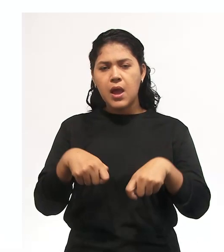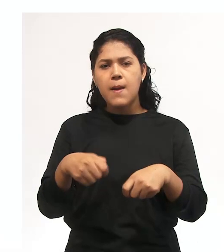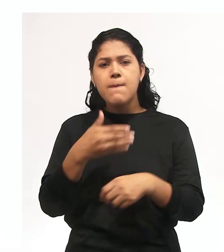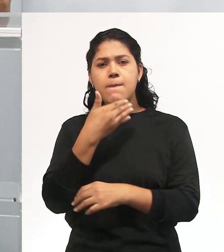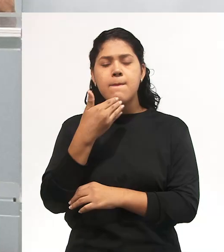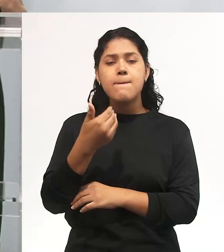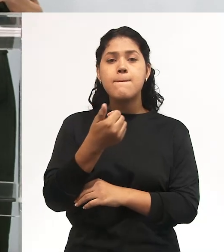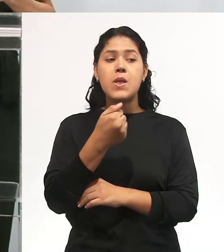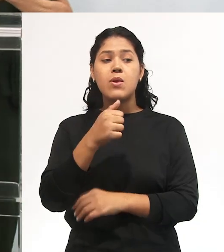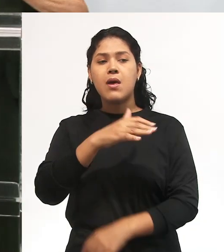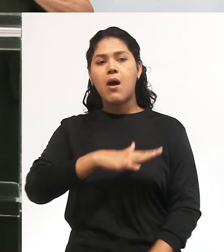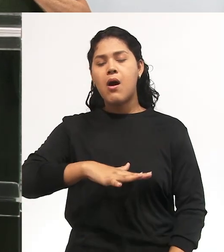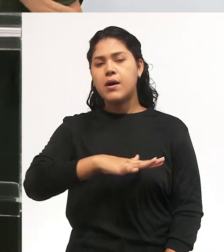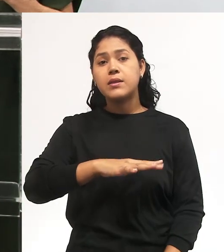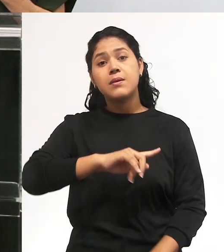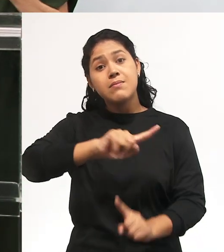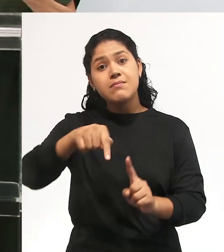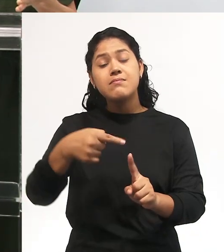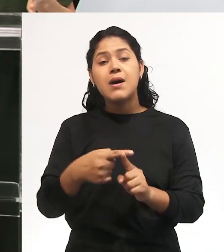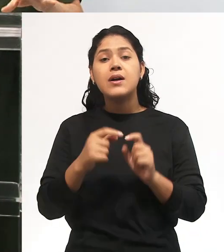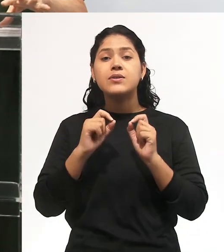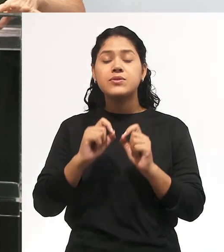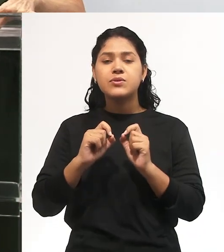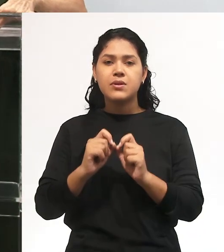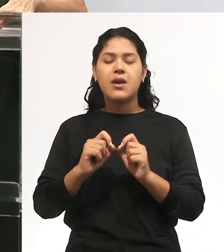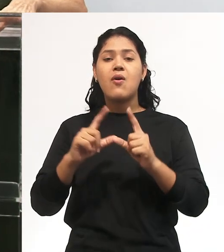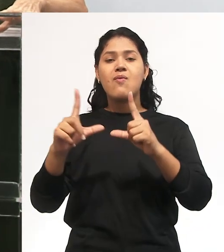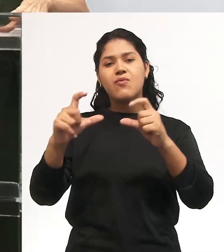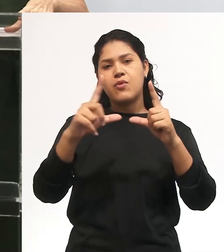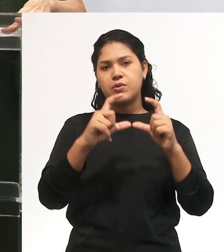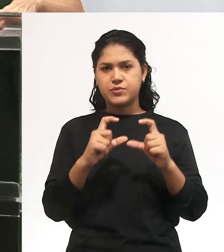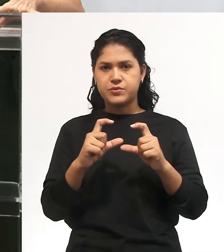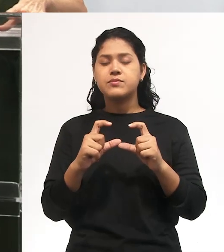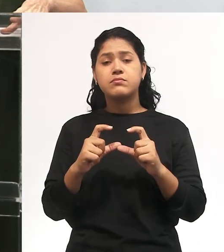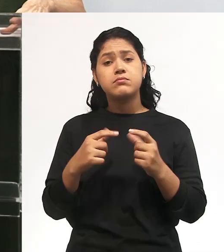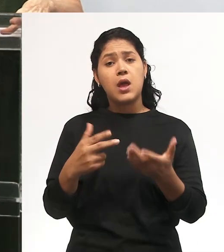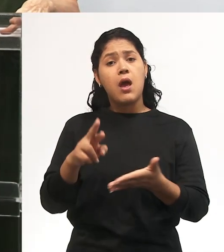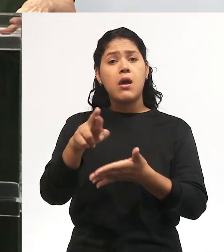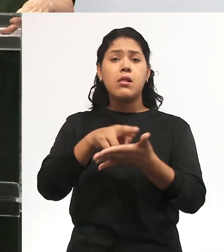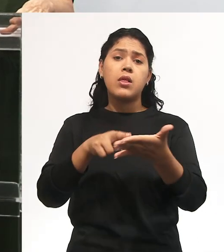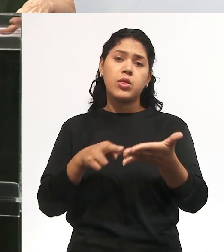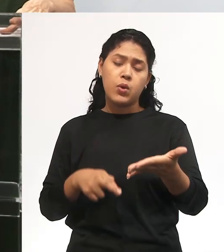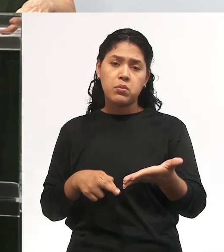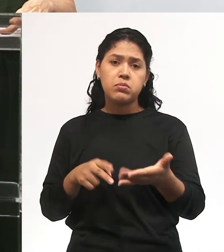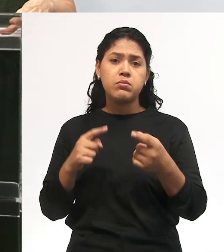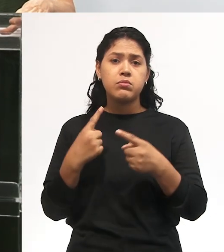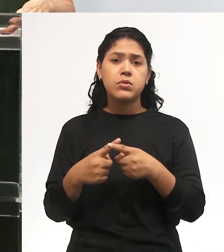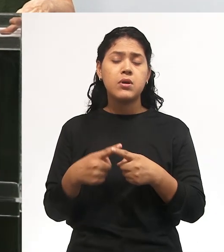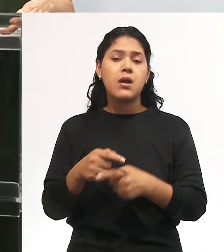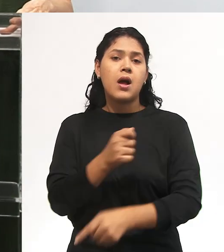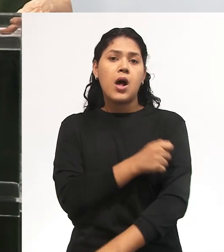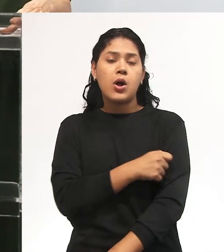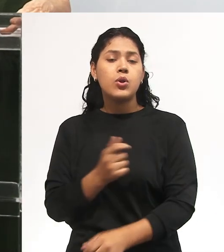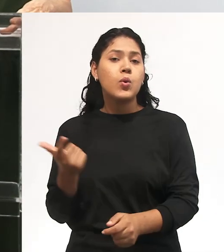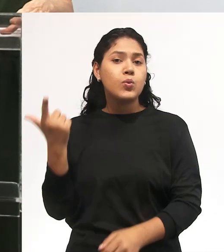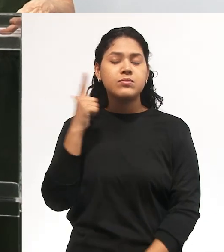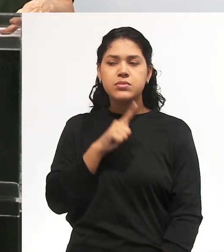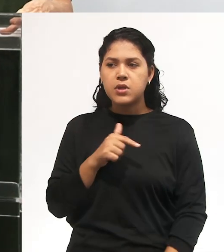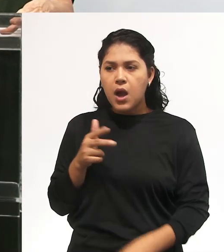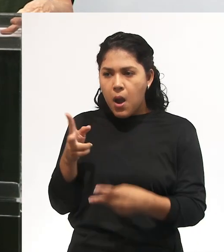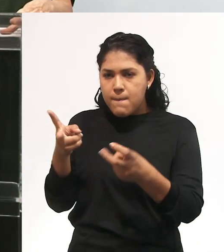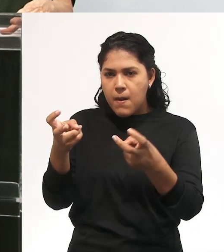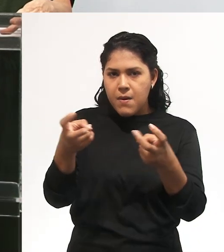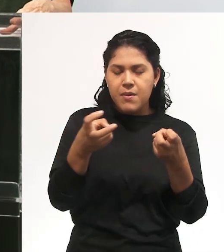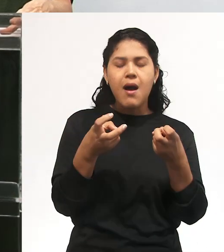a imersão é um processo de avaliação que permite que o meu aluno possa escrever um relatório